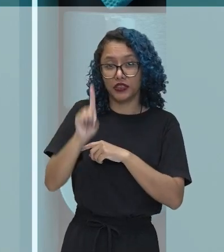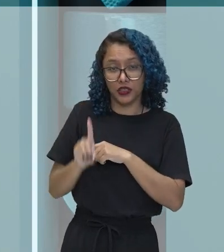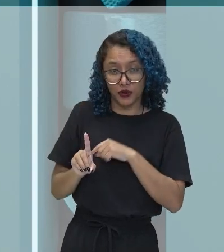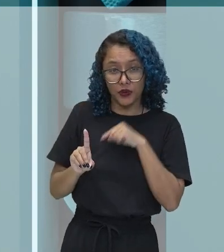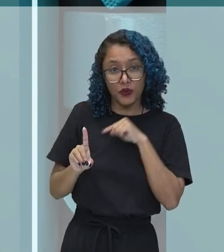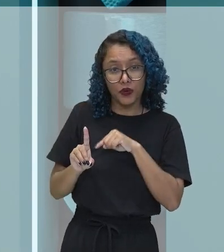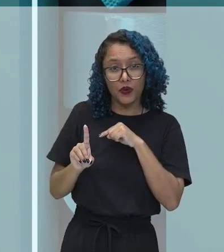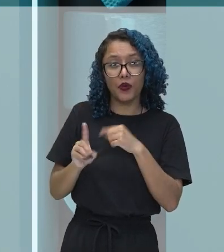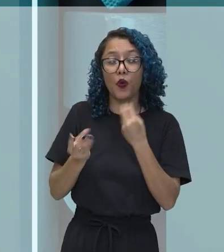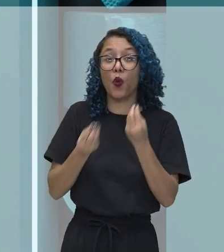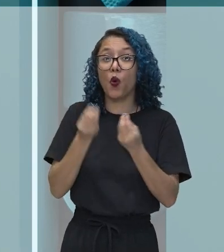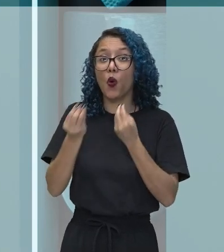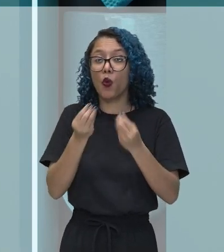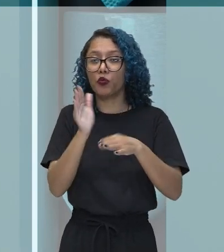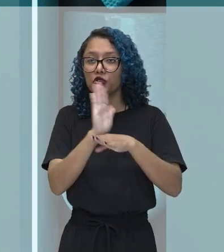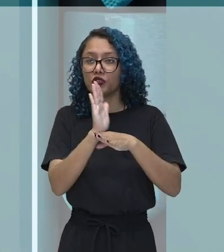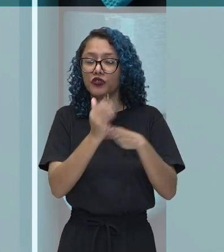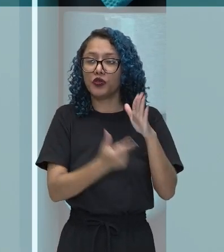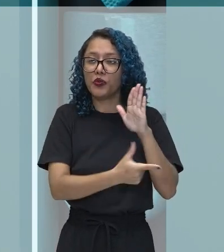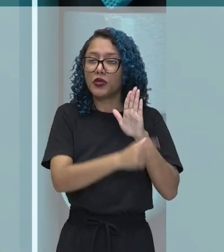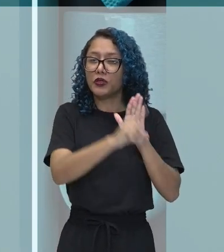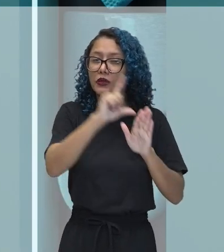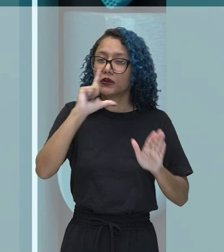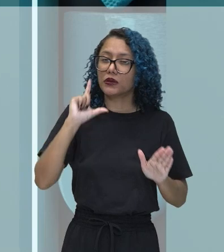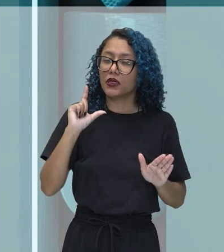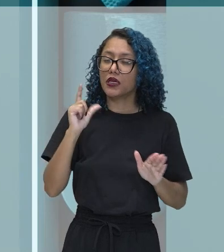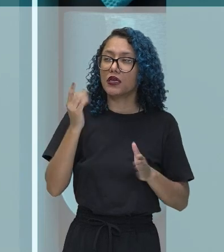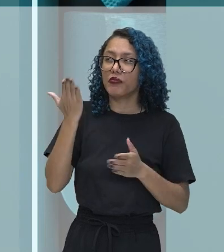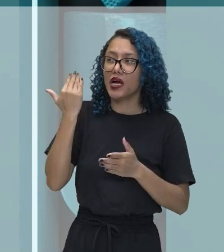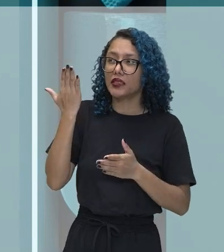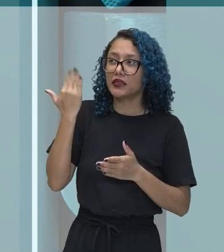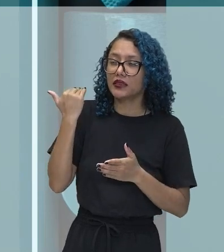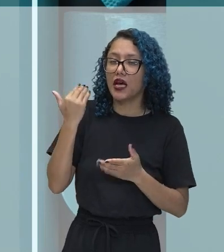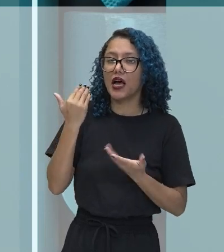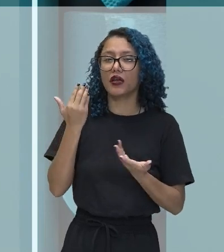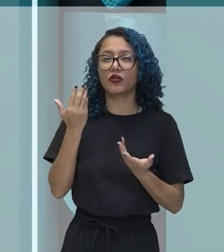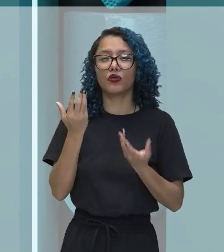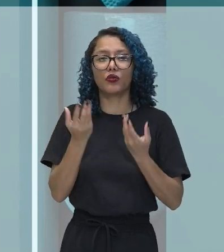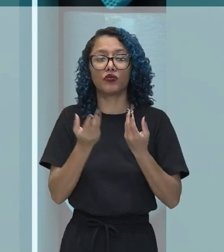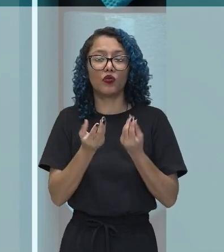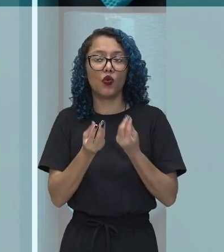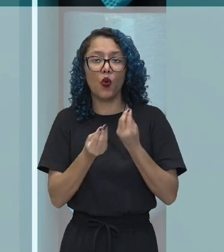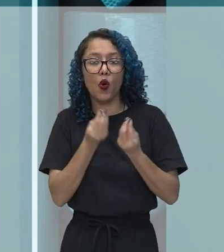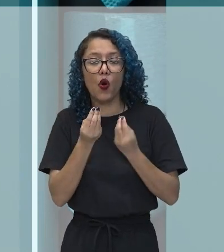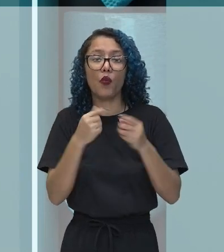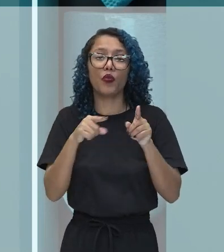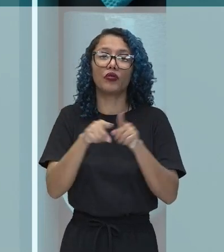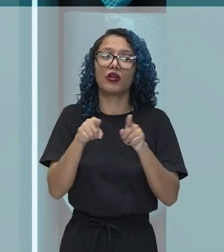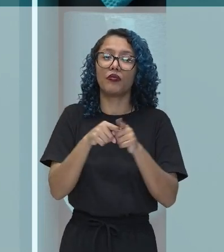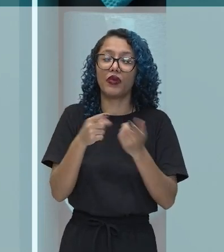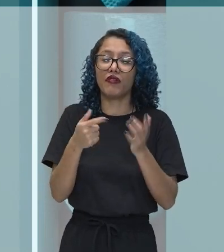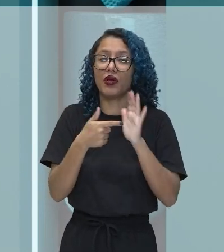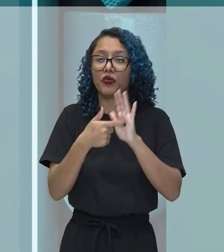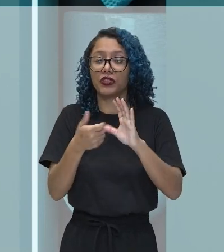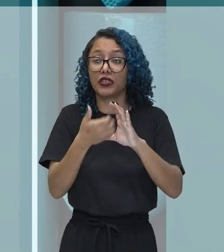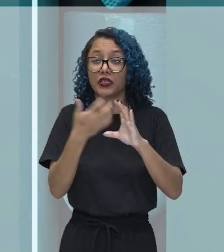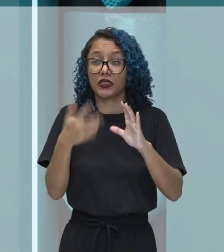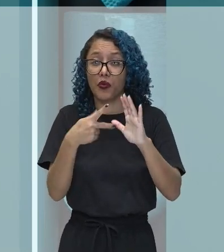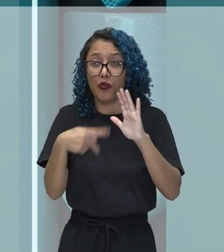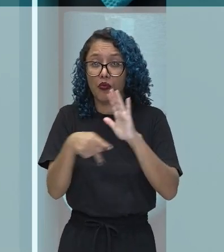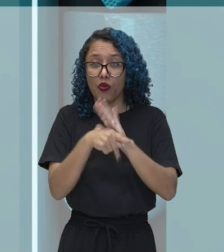anteriores desse diretor, vai apresentar ali as características da obra desse diretor, do que ele